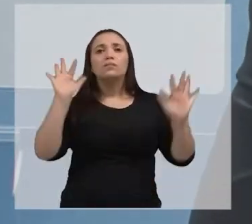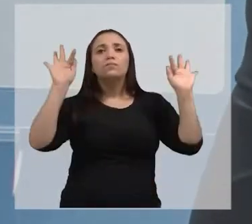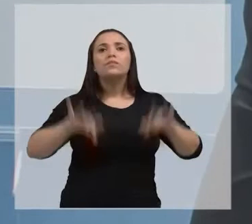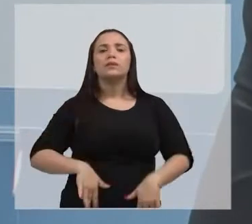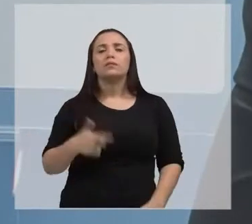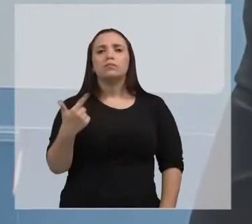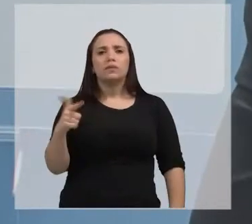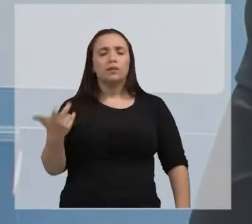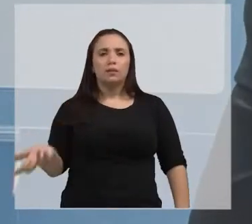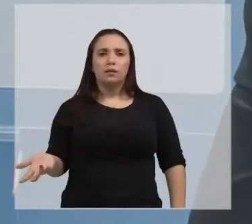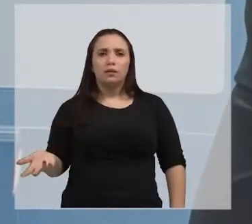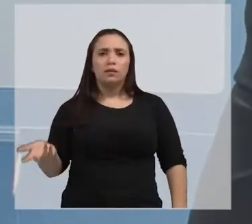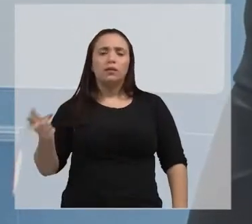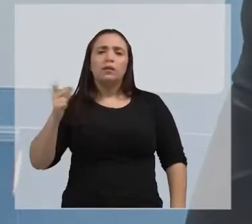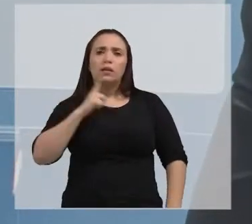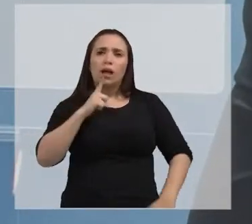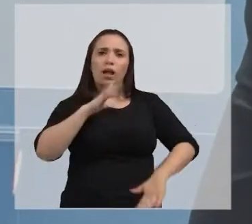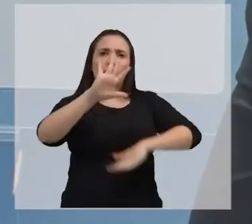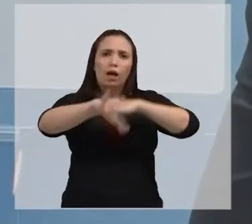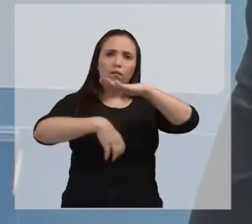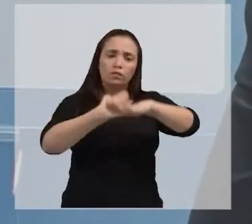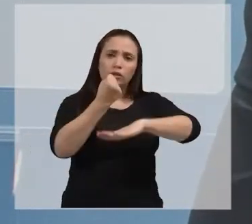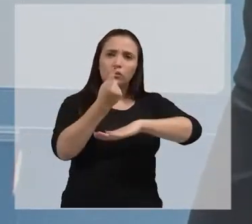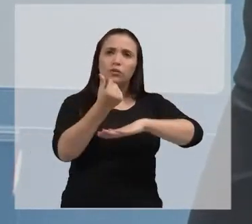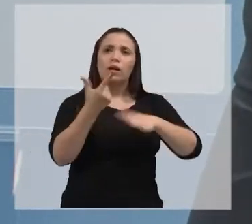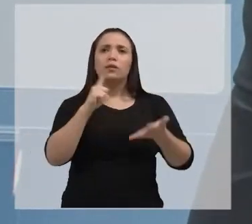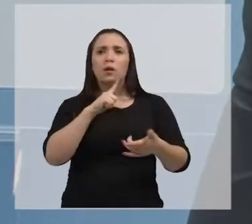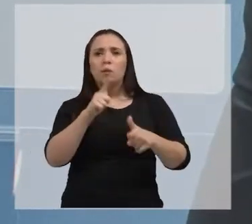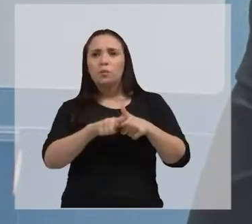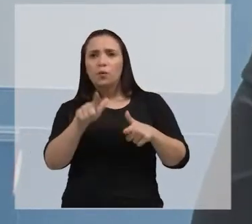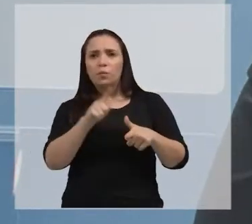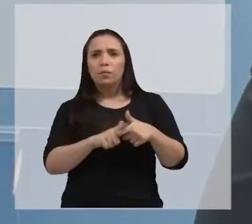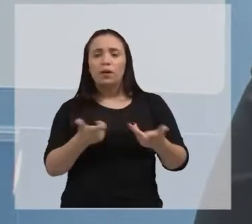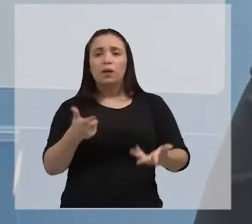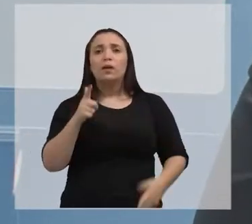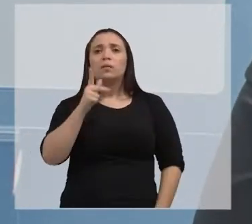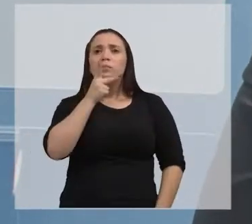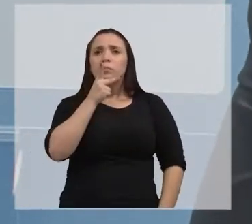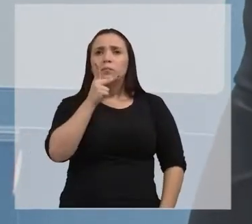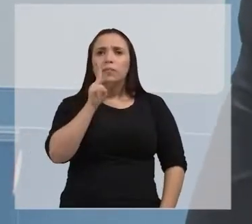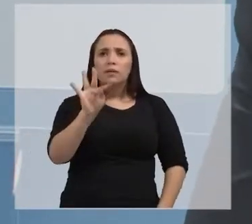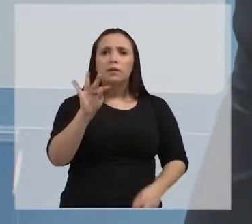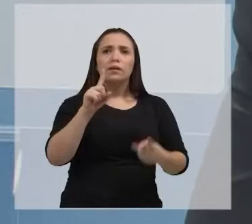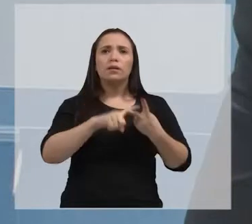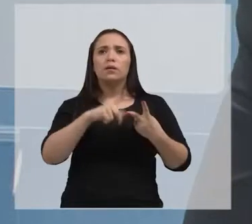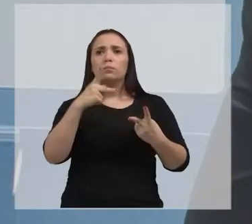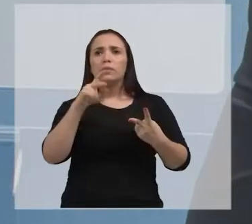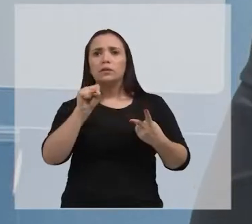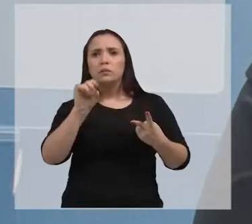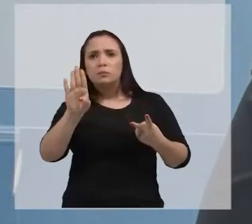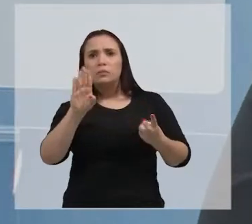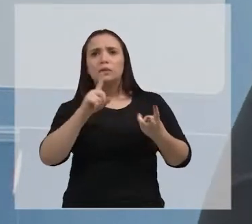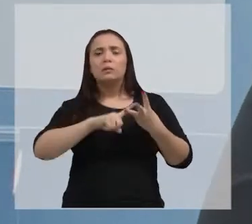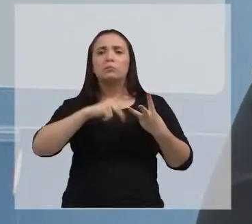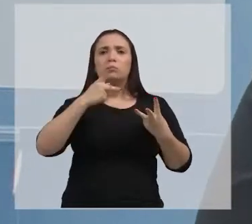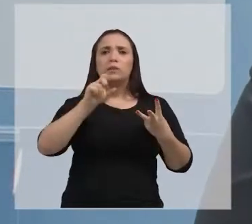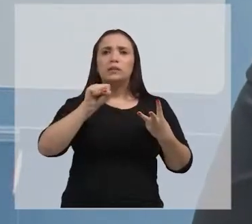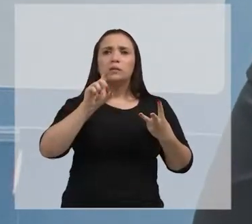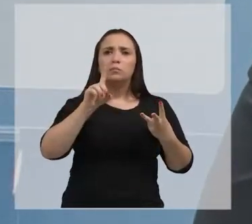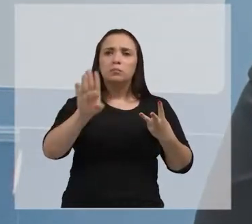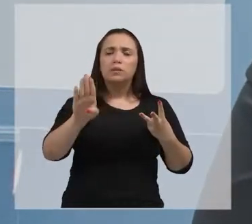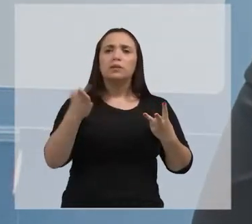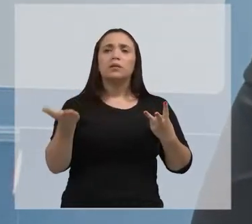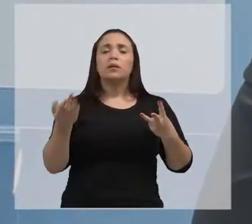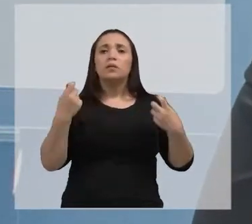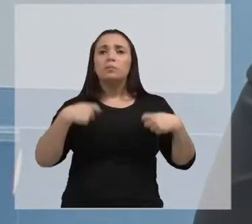que não estão na Lava Jato, deveriam estar nesse momento, pessoas do PT, pessoas do PSB, pessoas do PSDB,